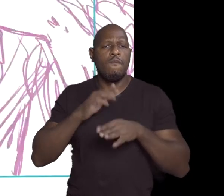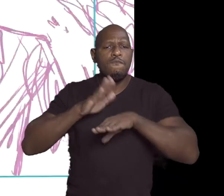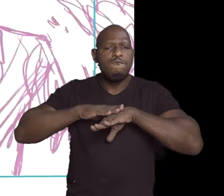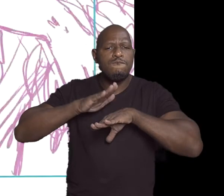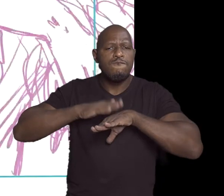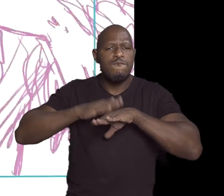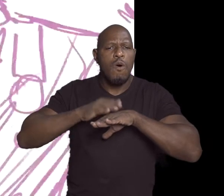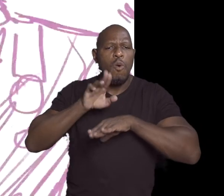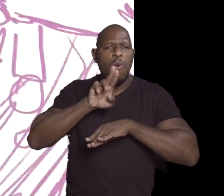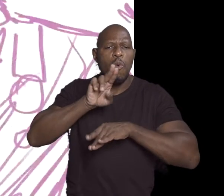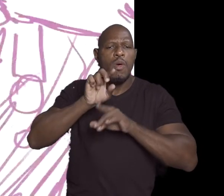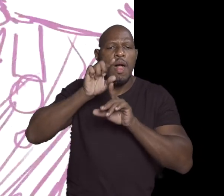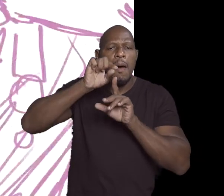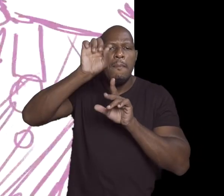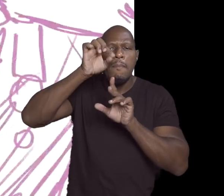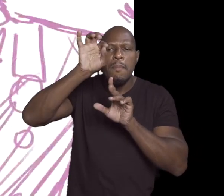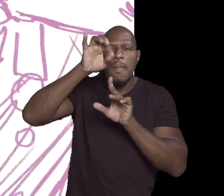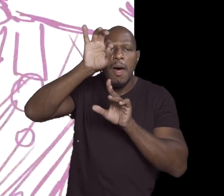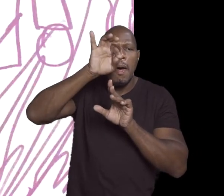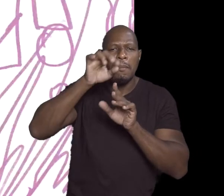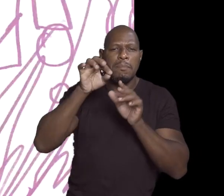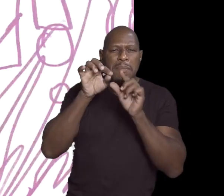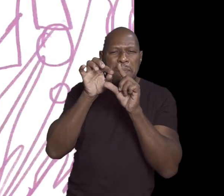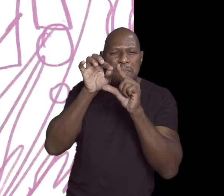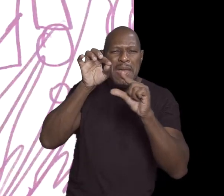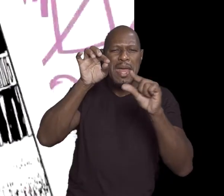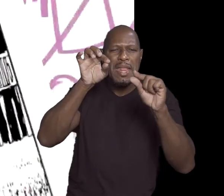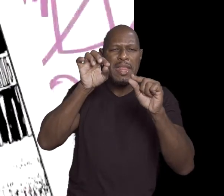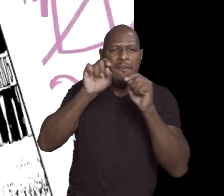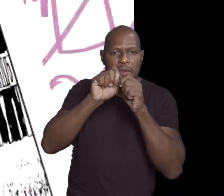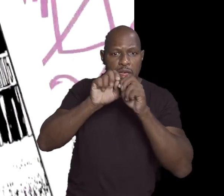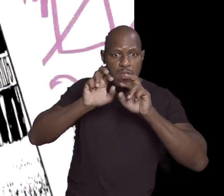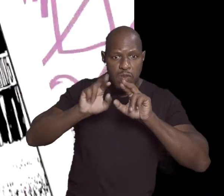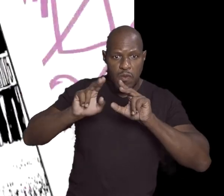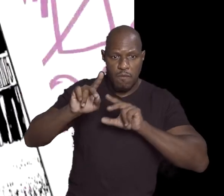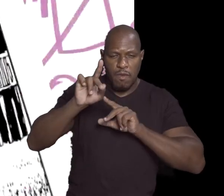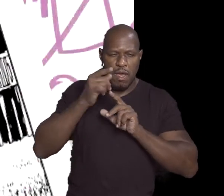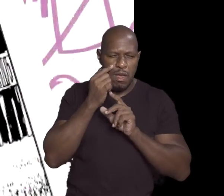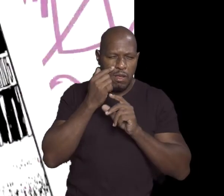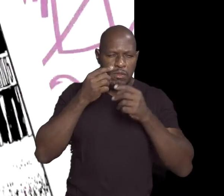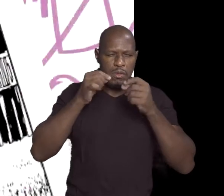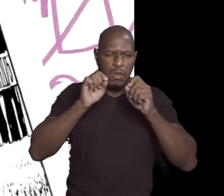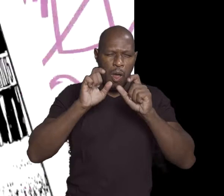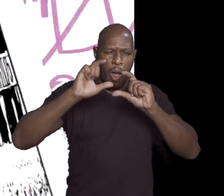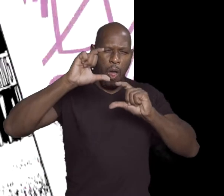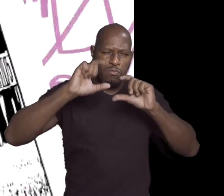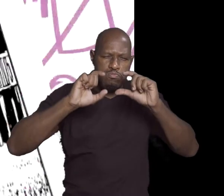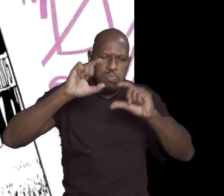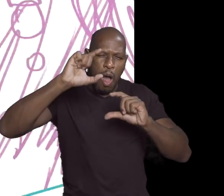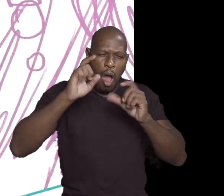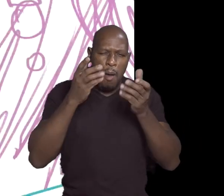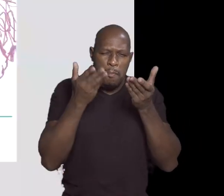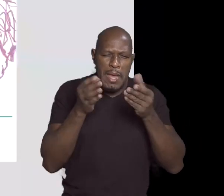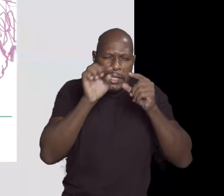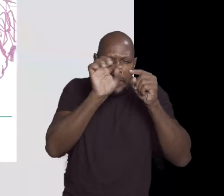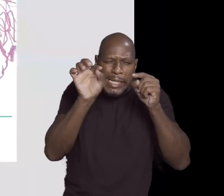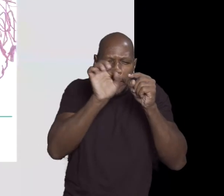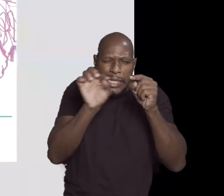feito na pena, com essas diferenças esse contraste do peso da